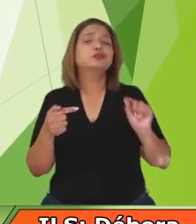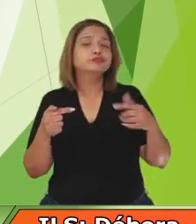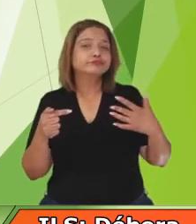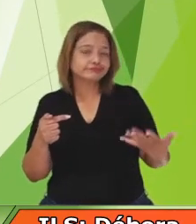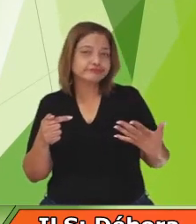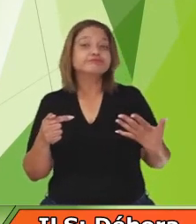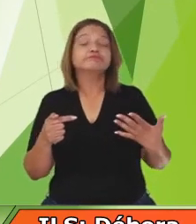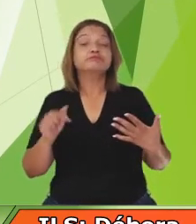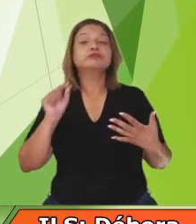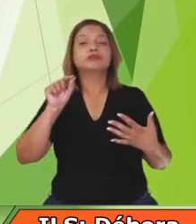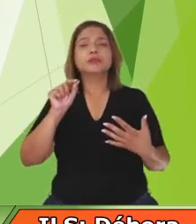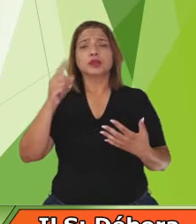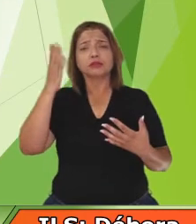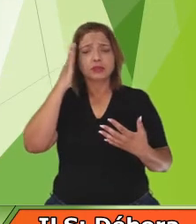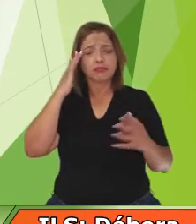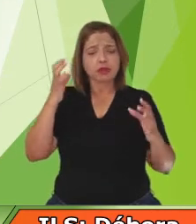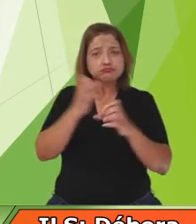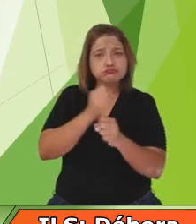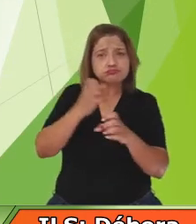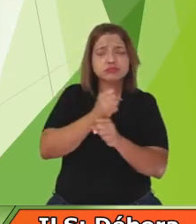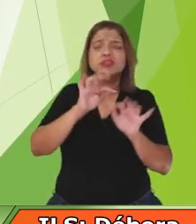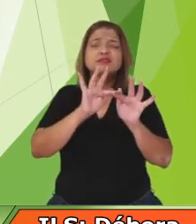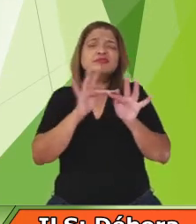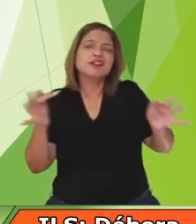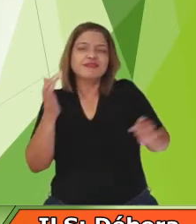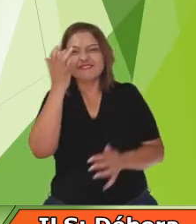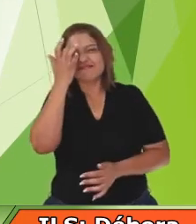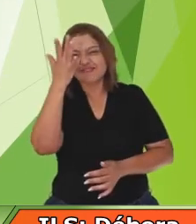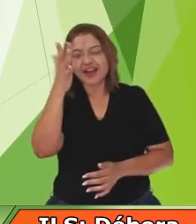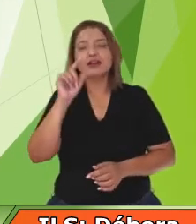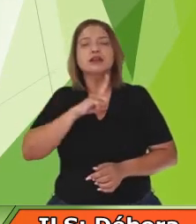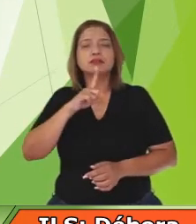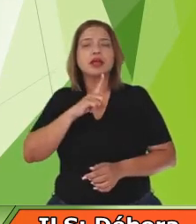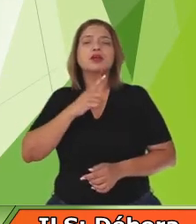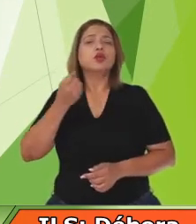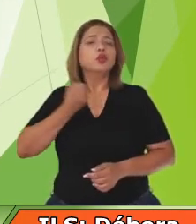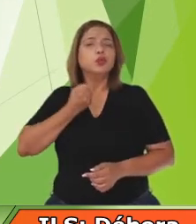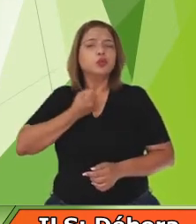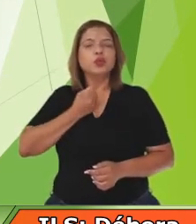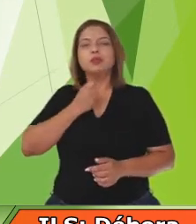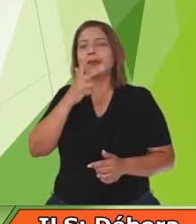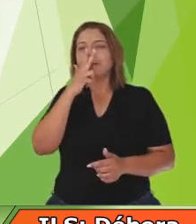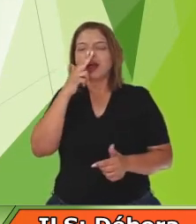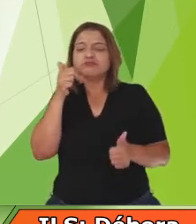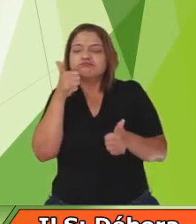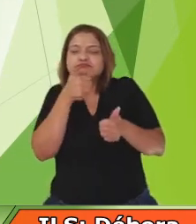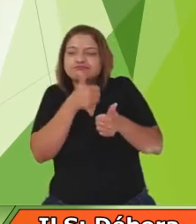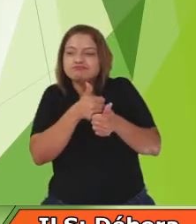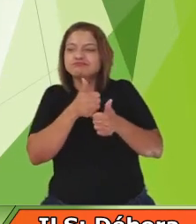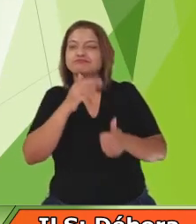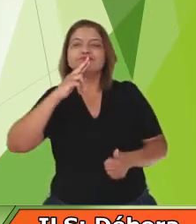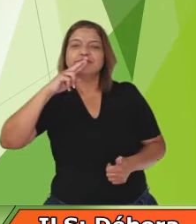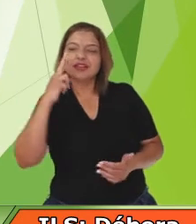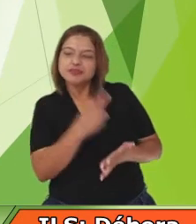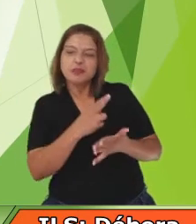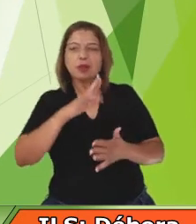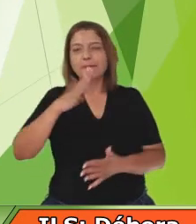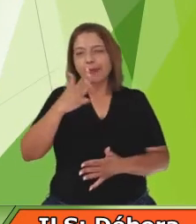que é efetuar cálculos simples com valores aproximados de